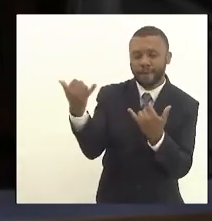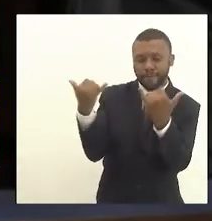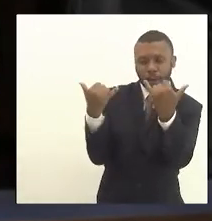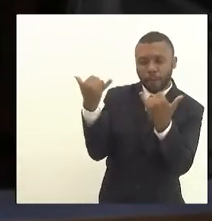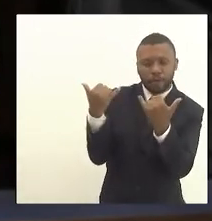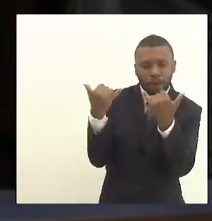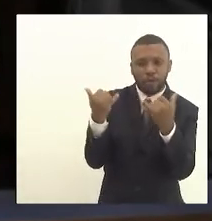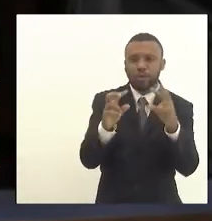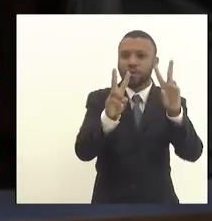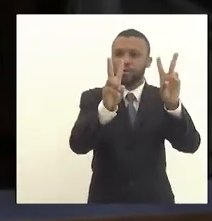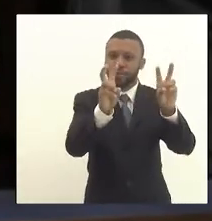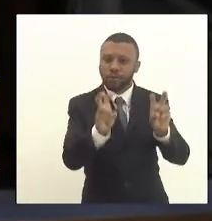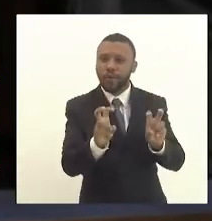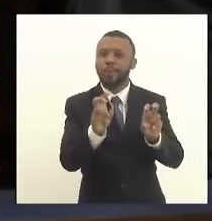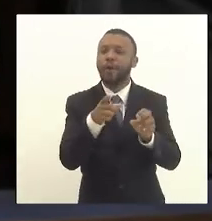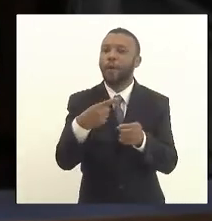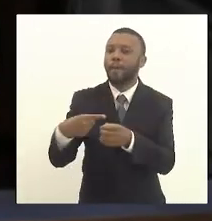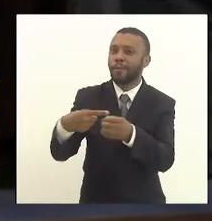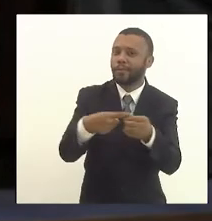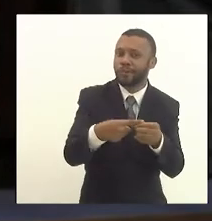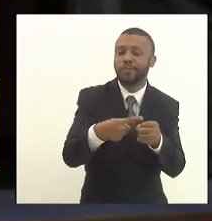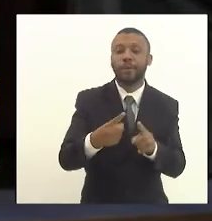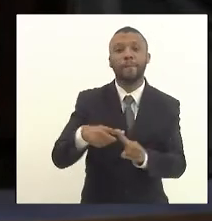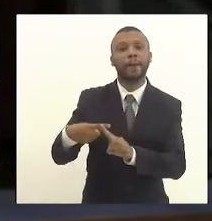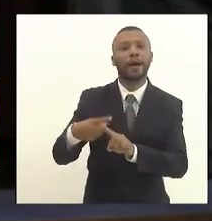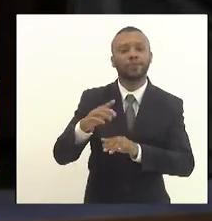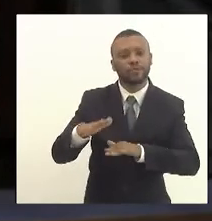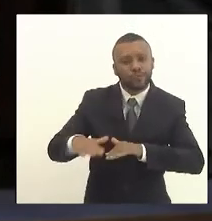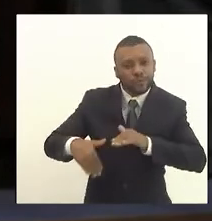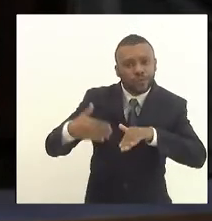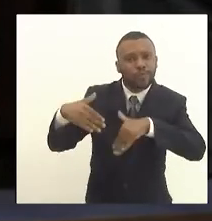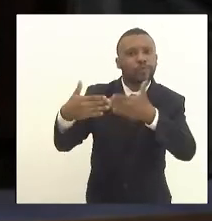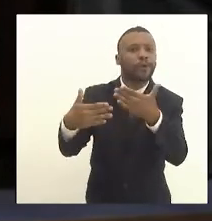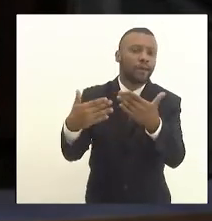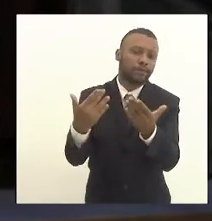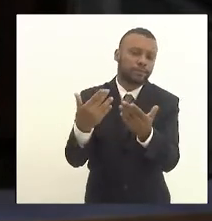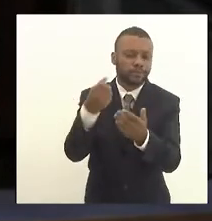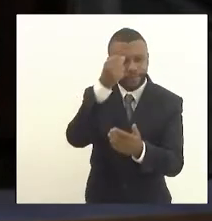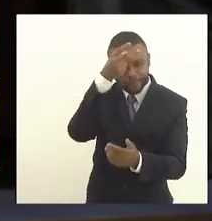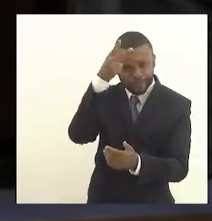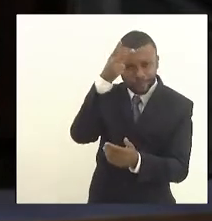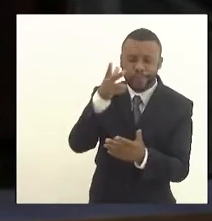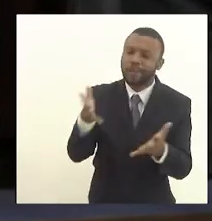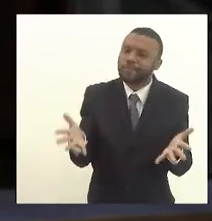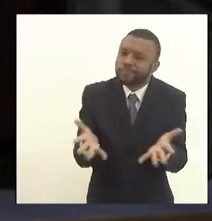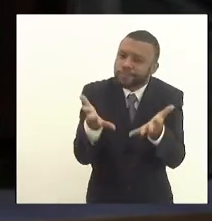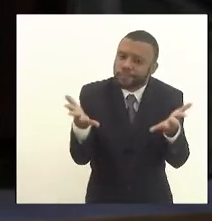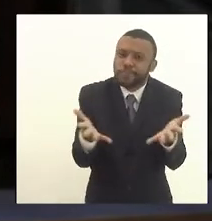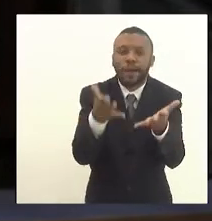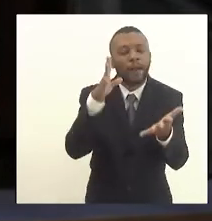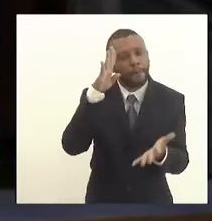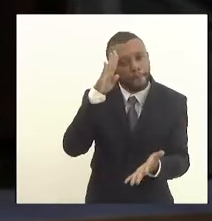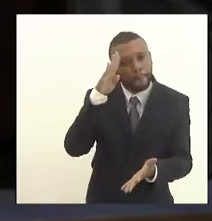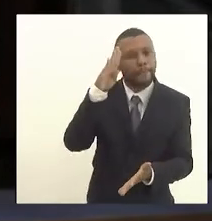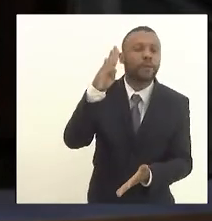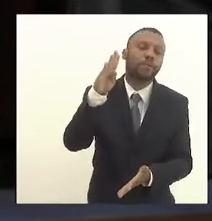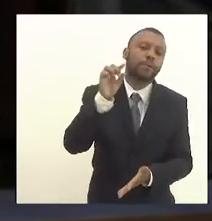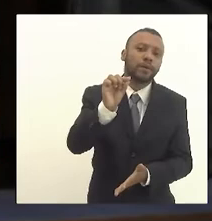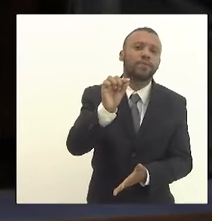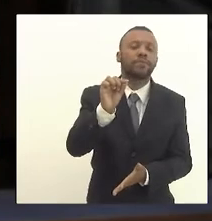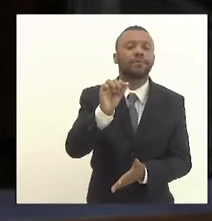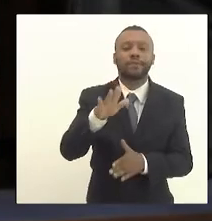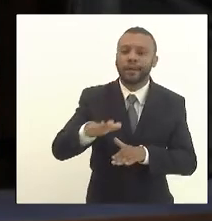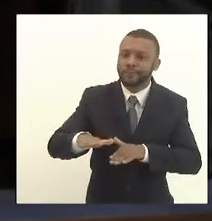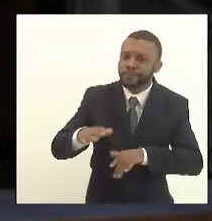cidade, controlar o desenvolvimento da sua cidade, incentivar e dar, principalmente,